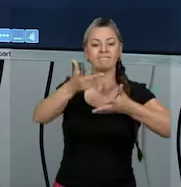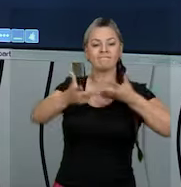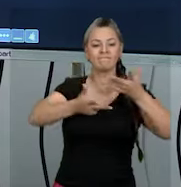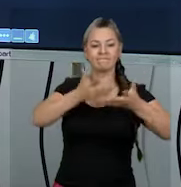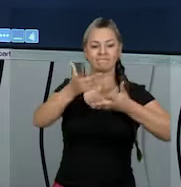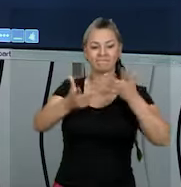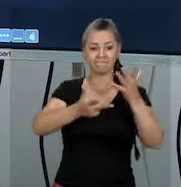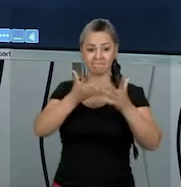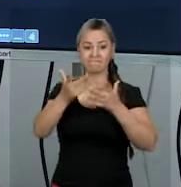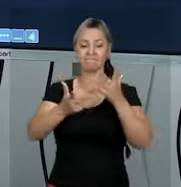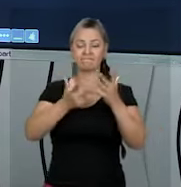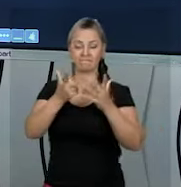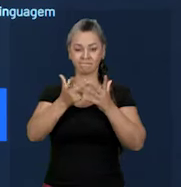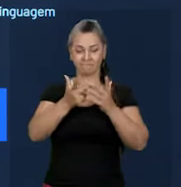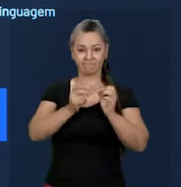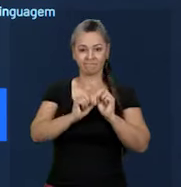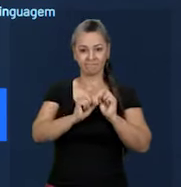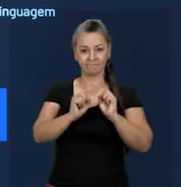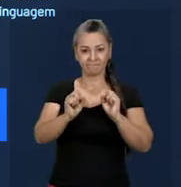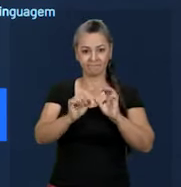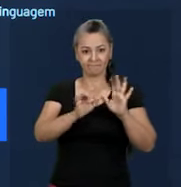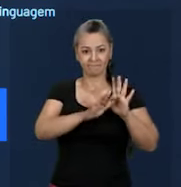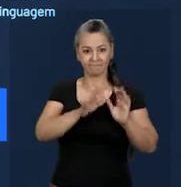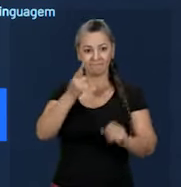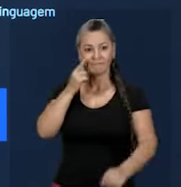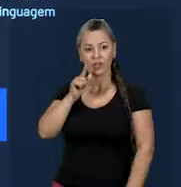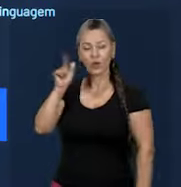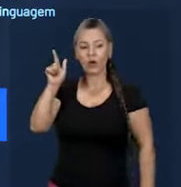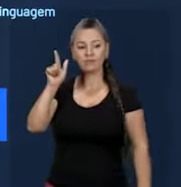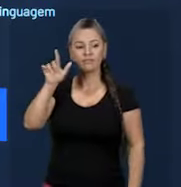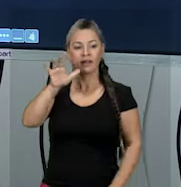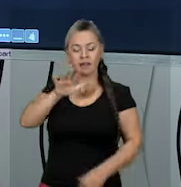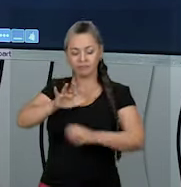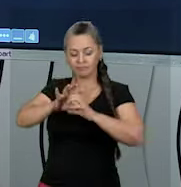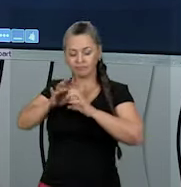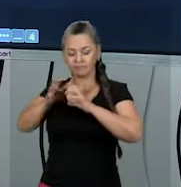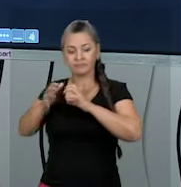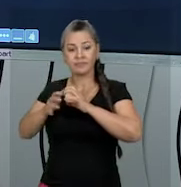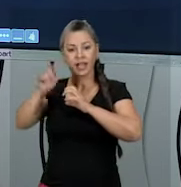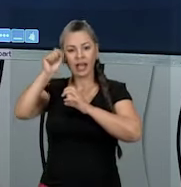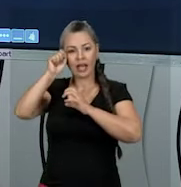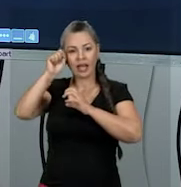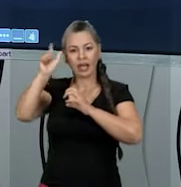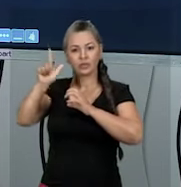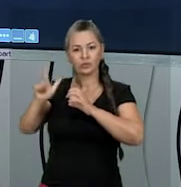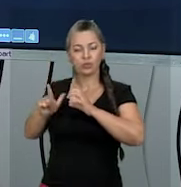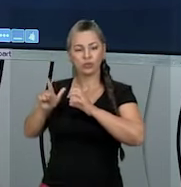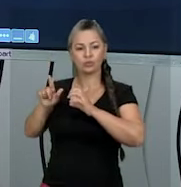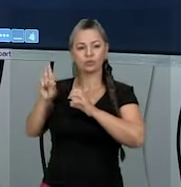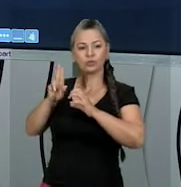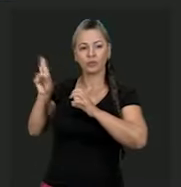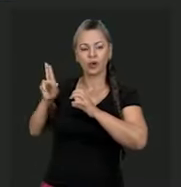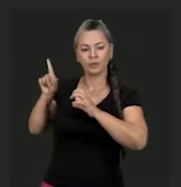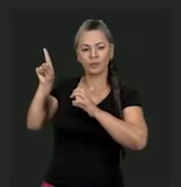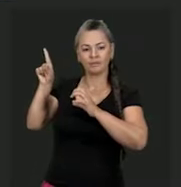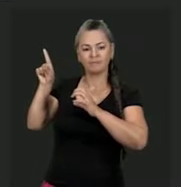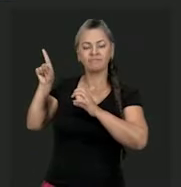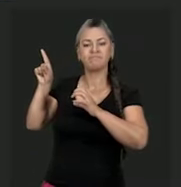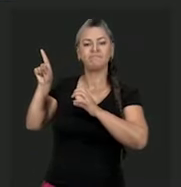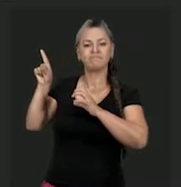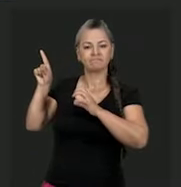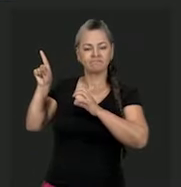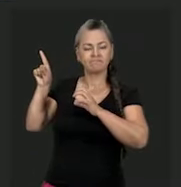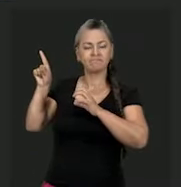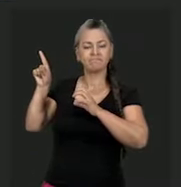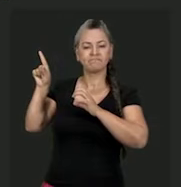região azul do nosso cérebro é chamado lobo parietal. Quais são as funções do